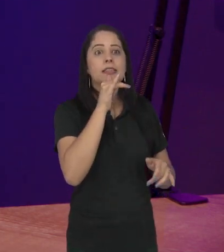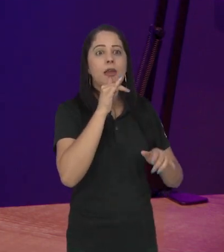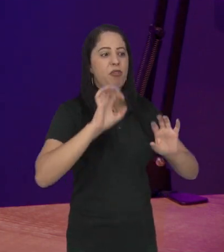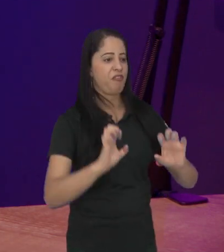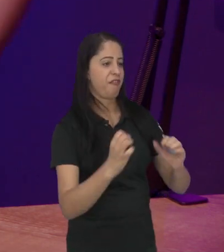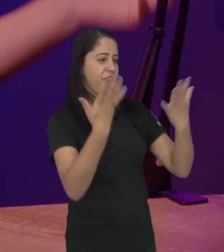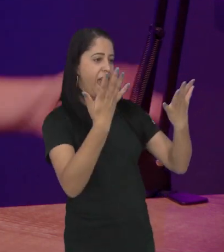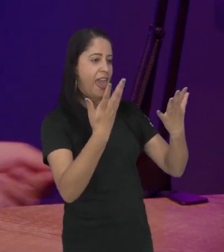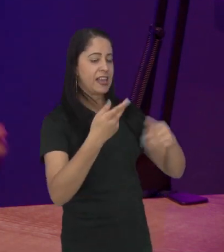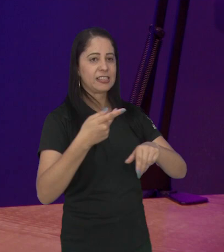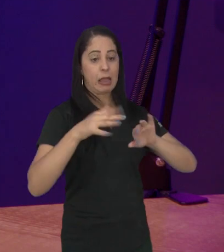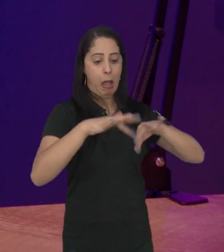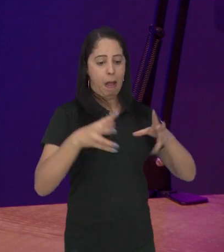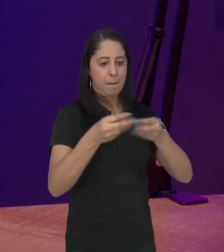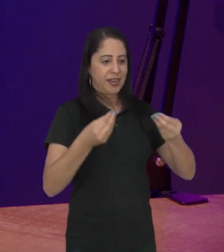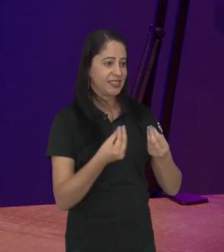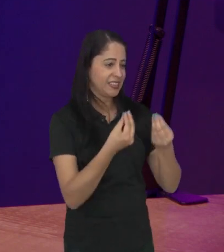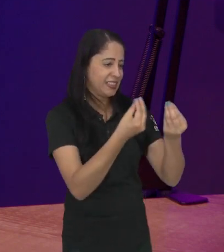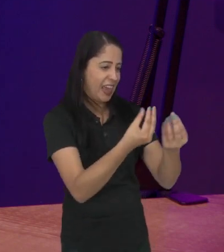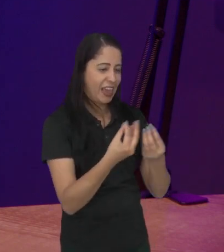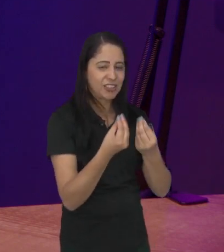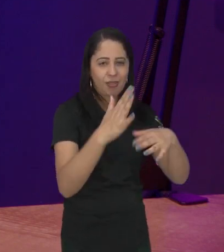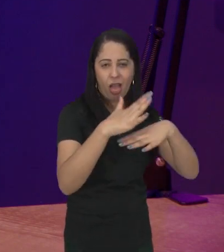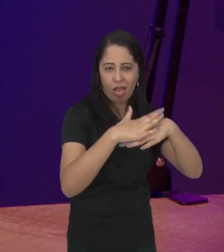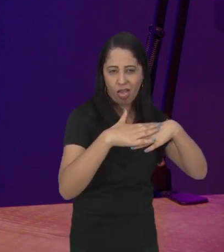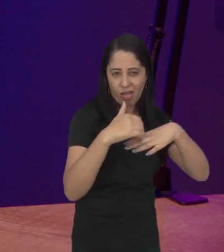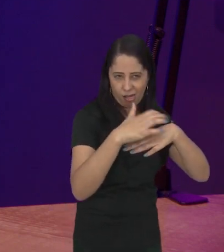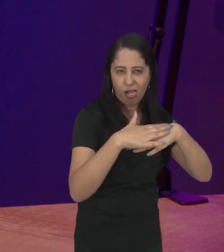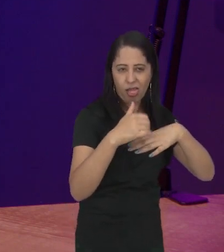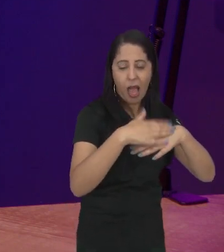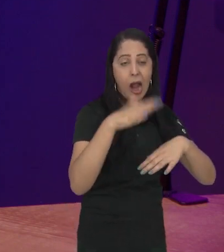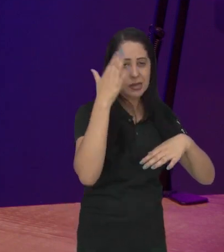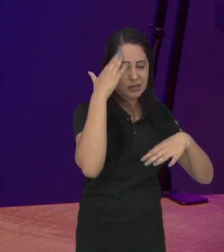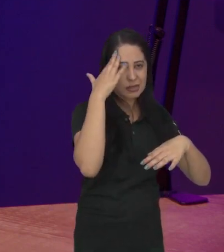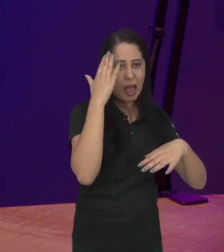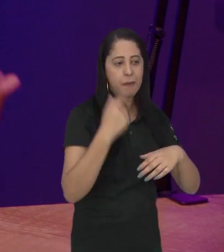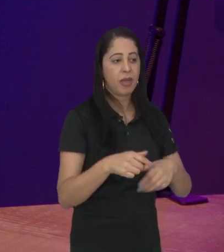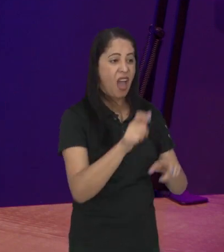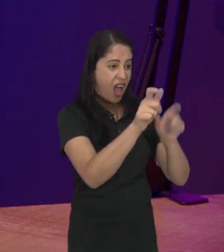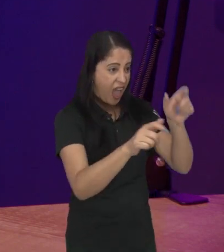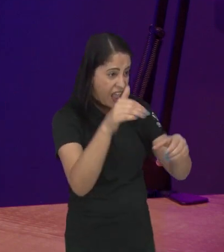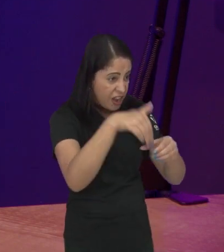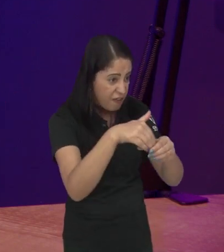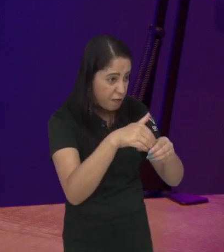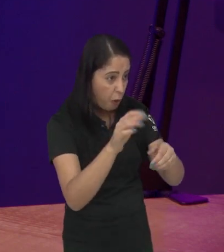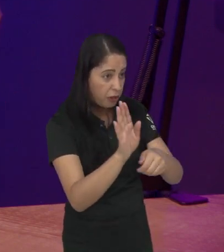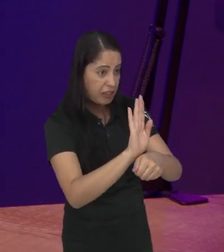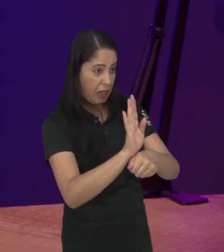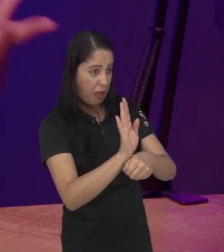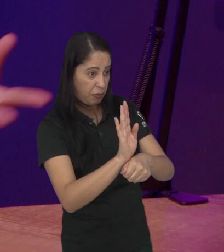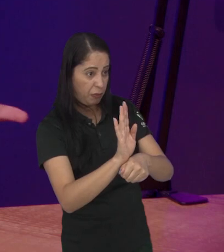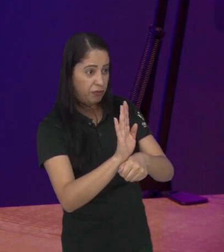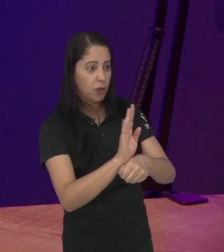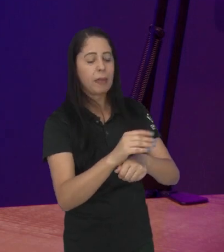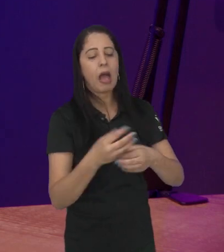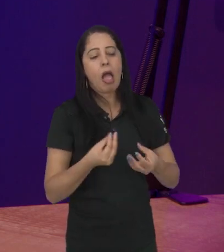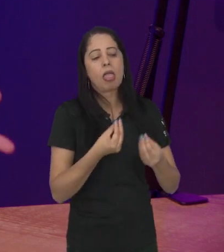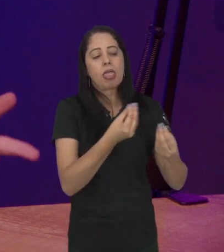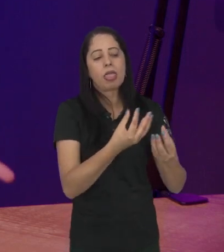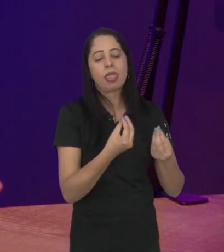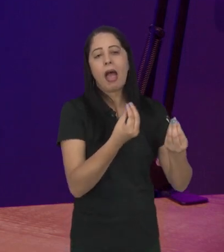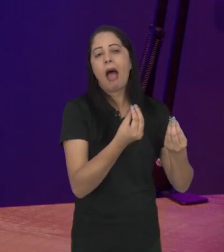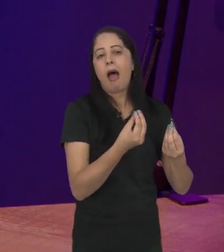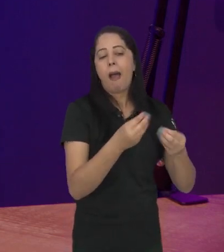festas, presentes, né, para as pessoas envolvidas, né, então para as pessoas que realmente votam no Oscar e que vão decidir quais filmes, né, vão